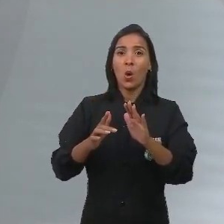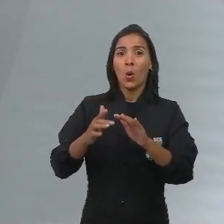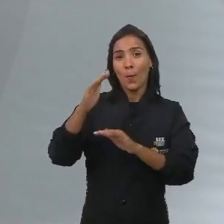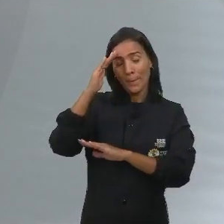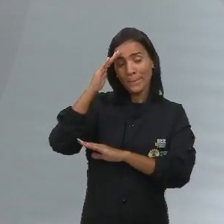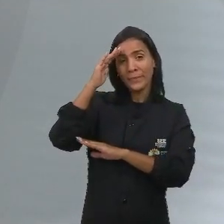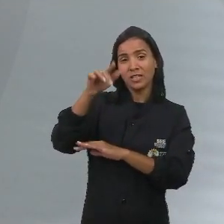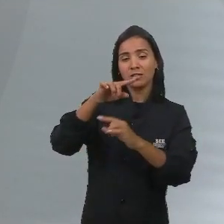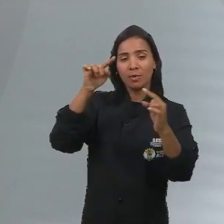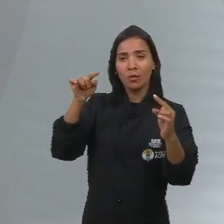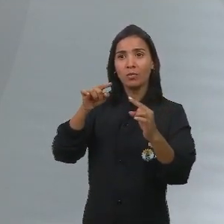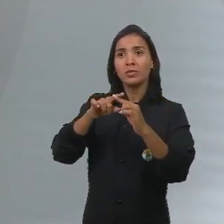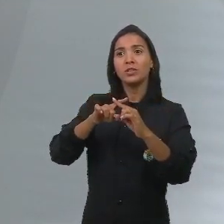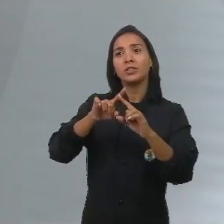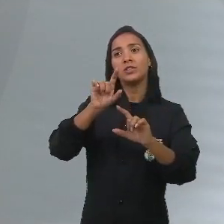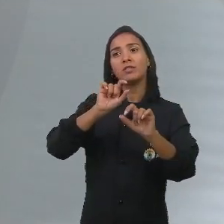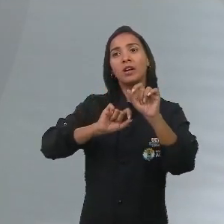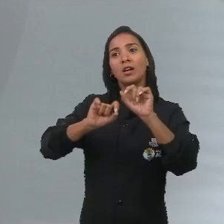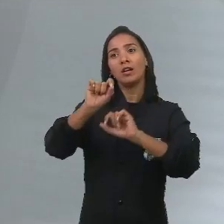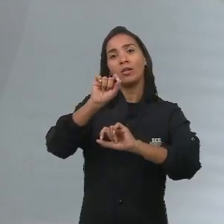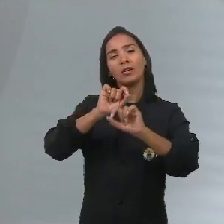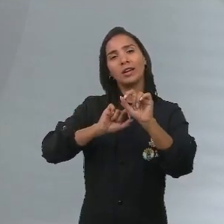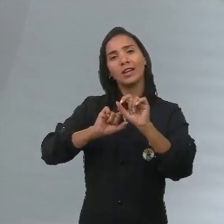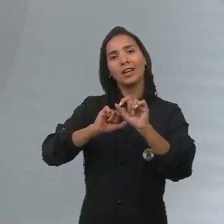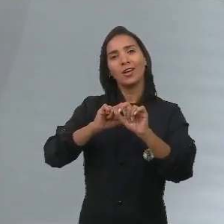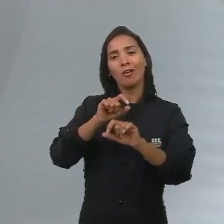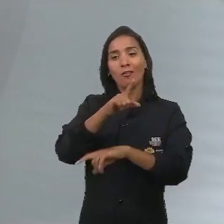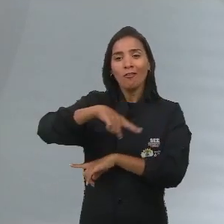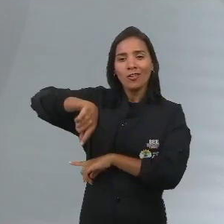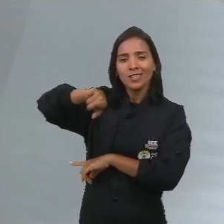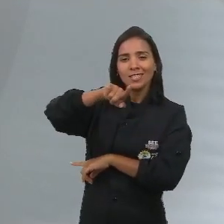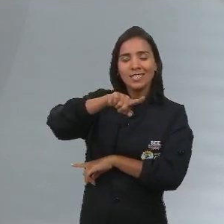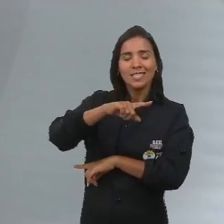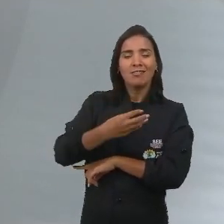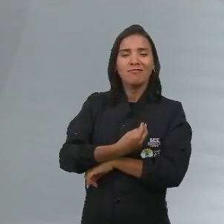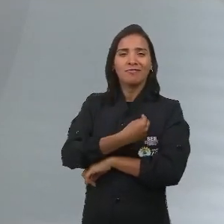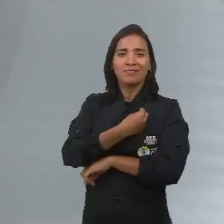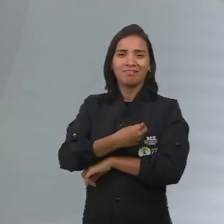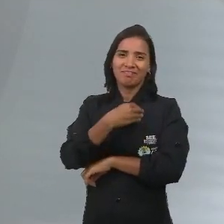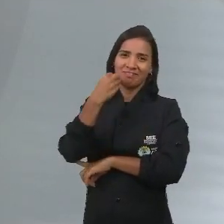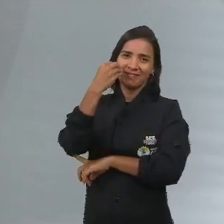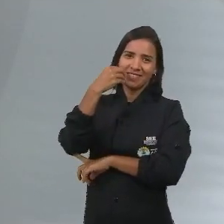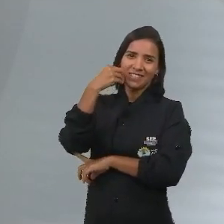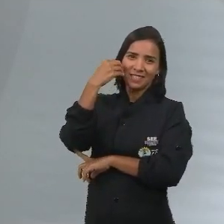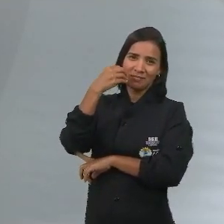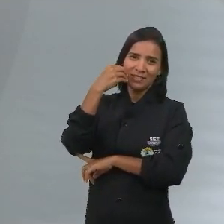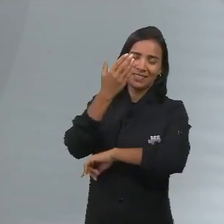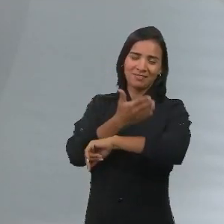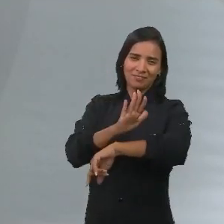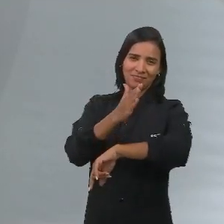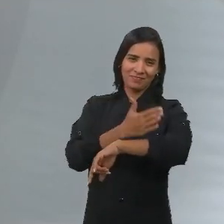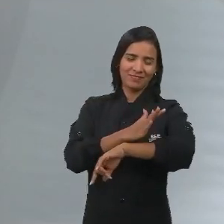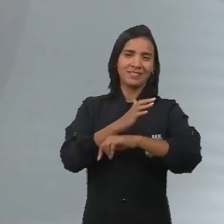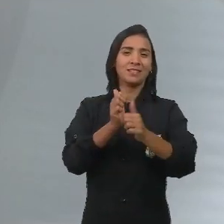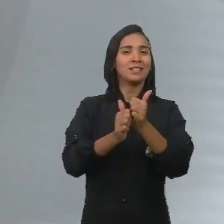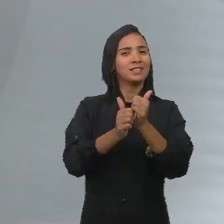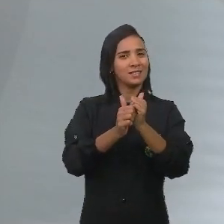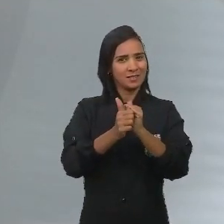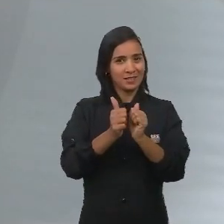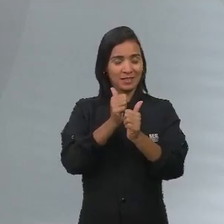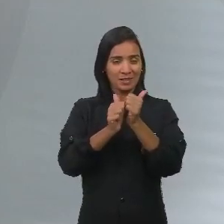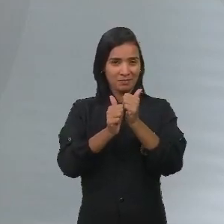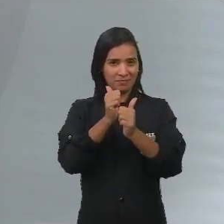competitivo é fazer com que você vivencie a prática esportiva o direcionamento é